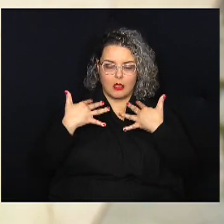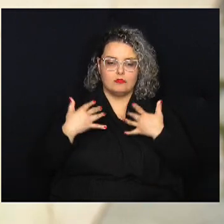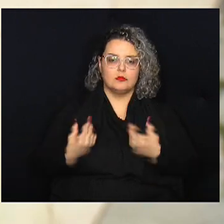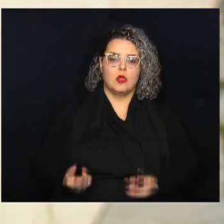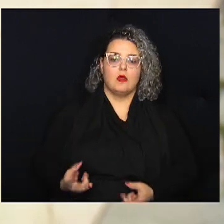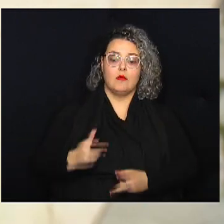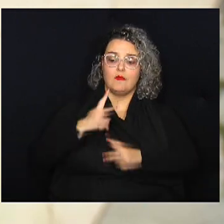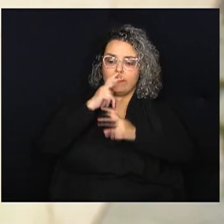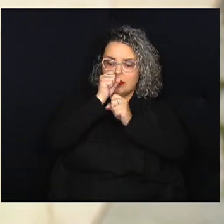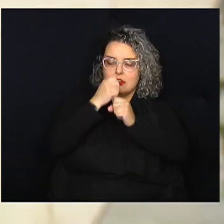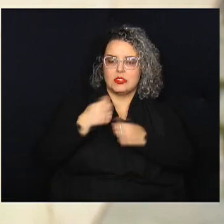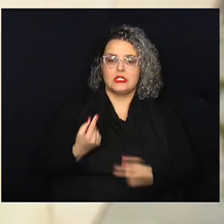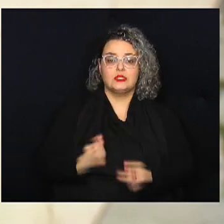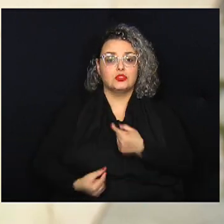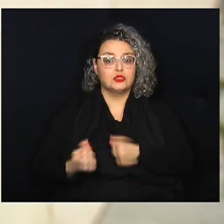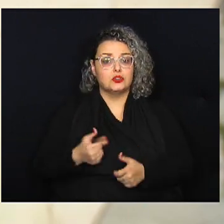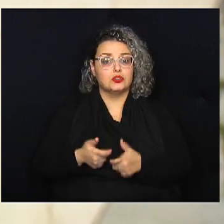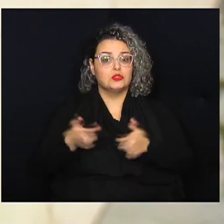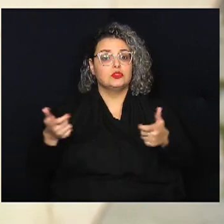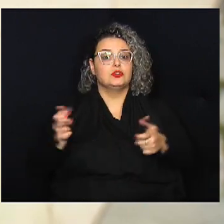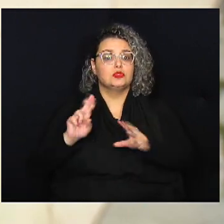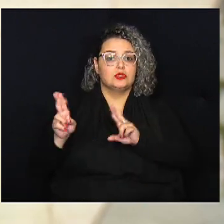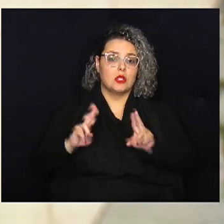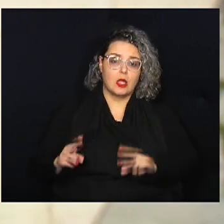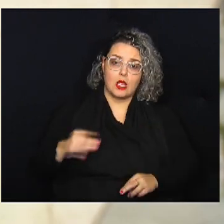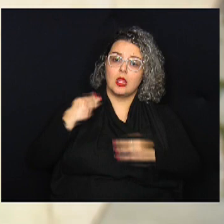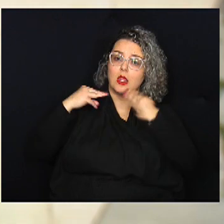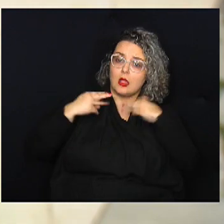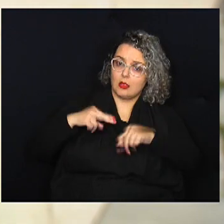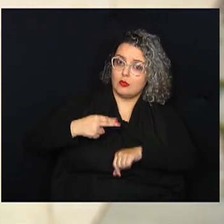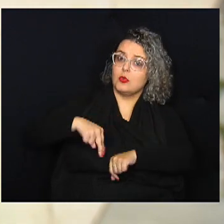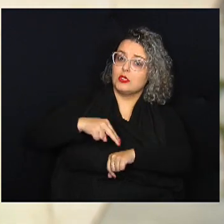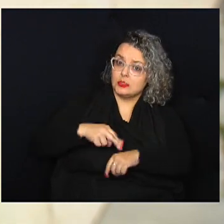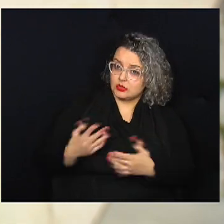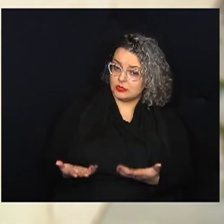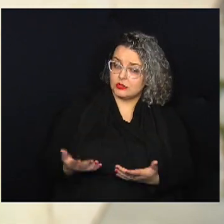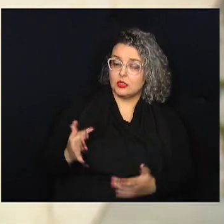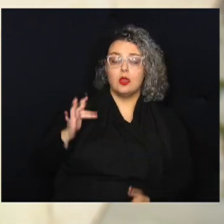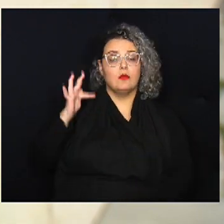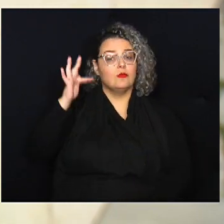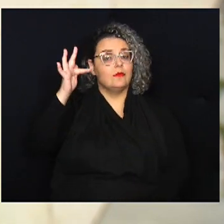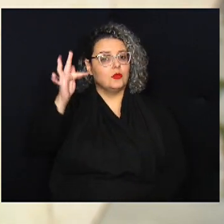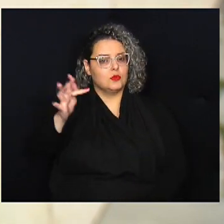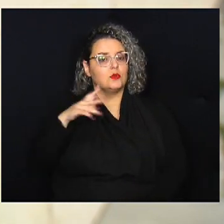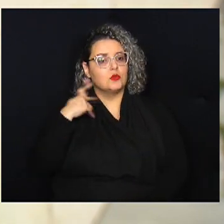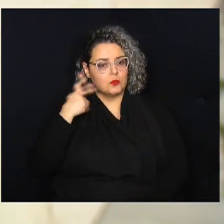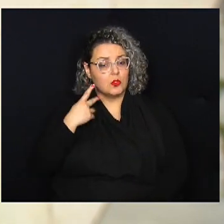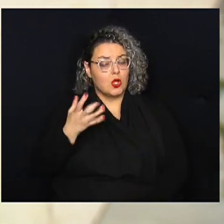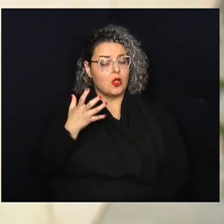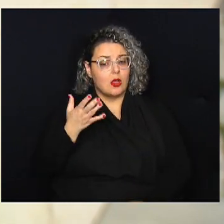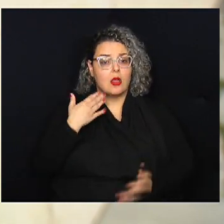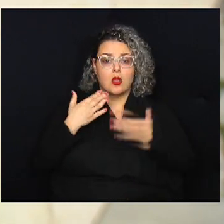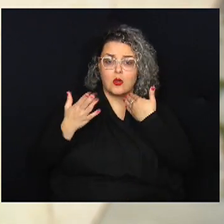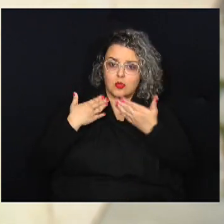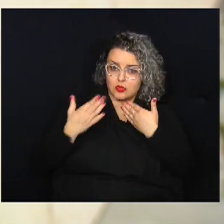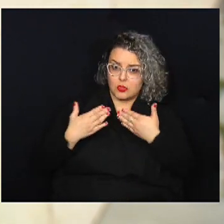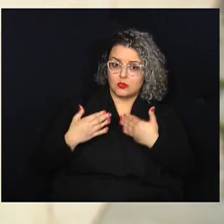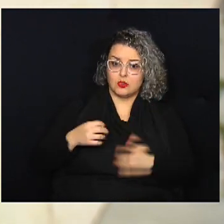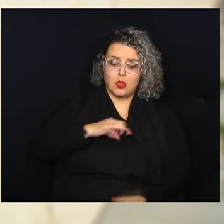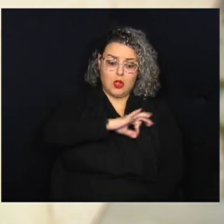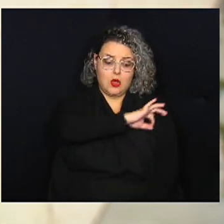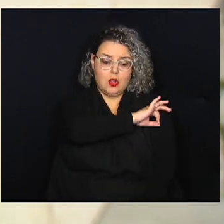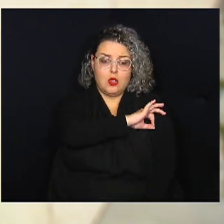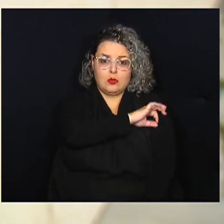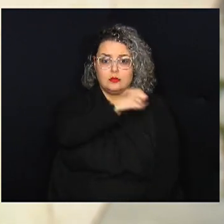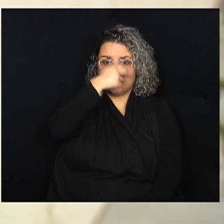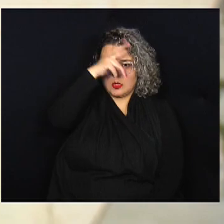para o município grandes nomes da música nacional. Futuramente, o vereador quer conversar com o prefeito